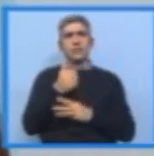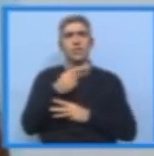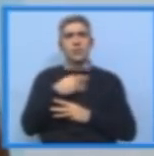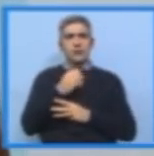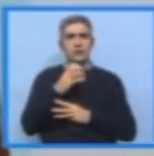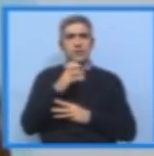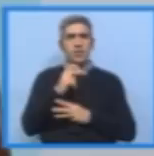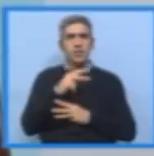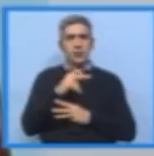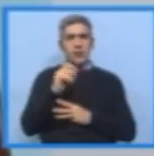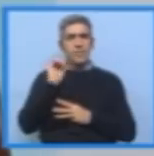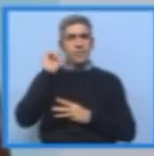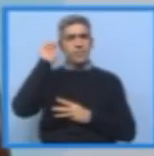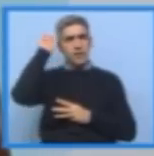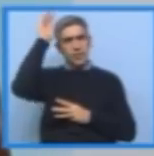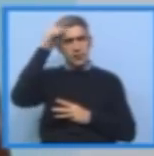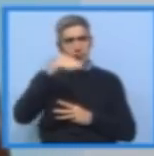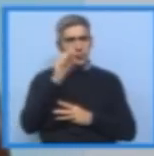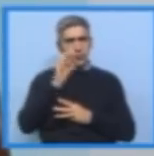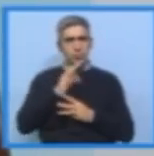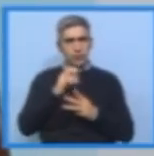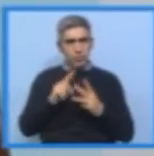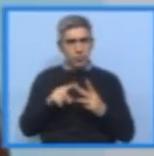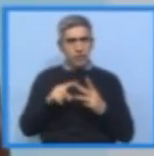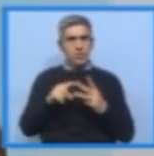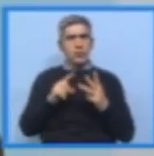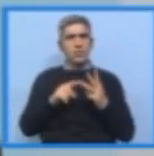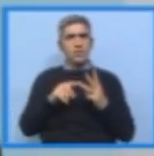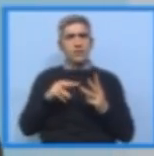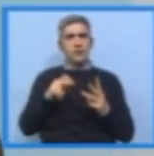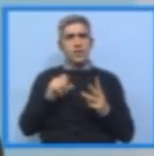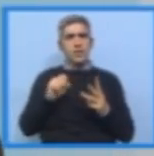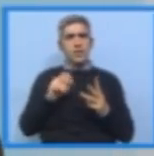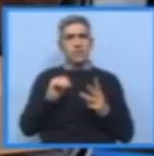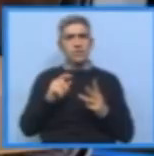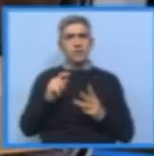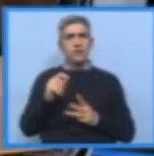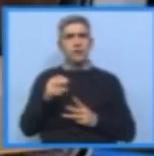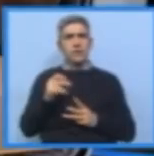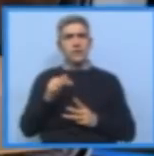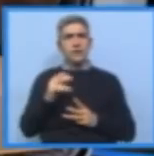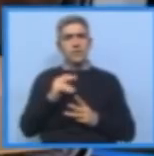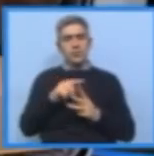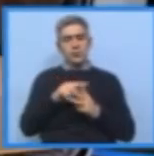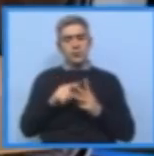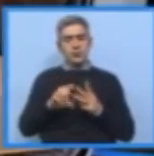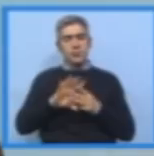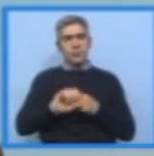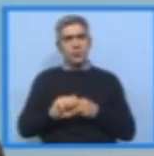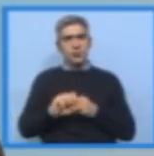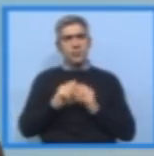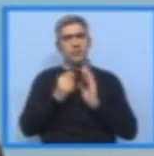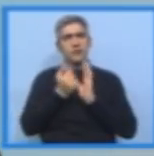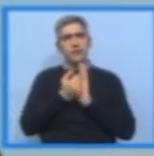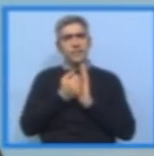Canaã, o batismo do Senhor e os magos, a Epifania, não é? Quer dizer, tudo isto é simbólico,